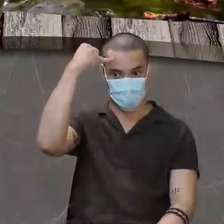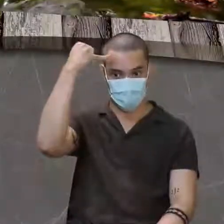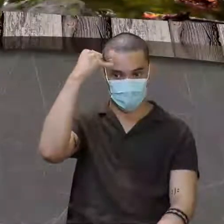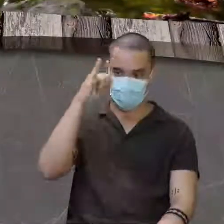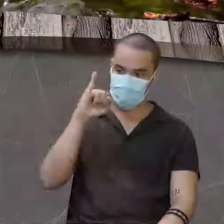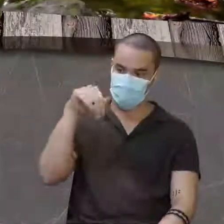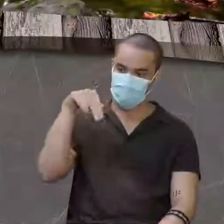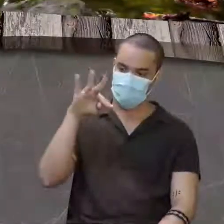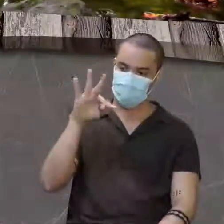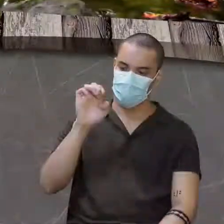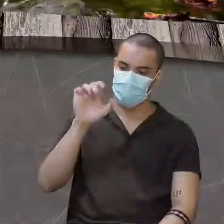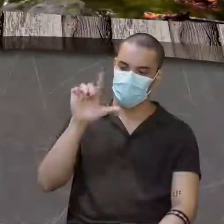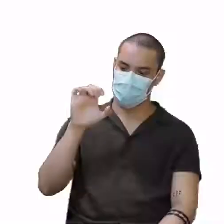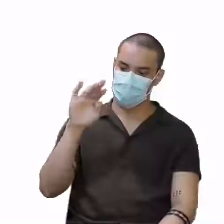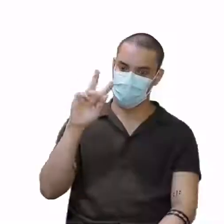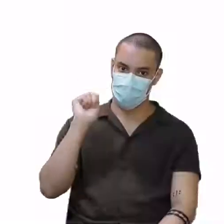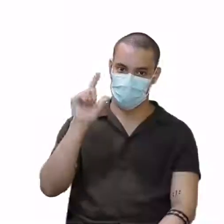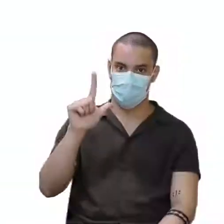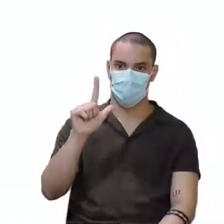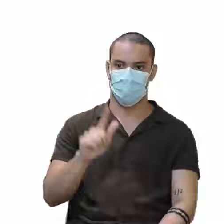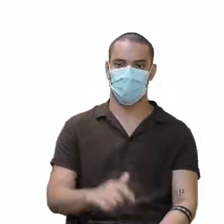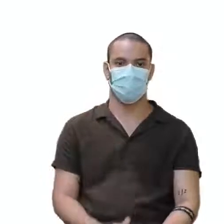coisa boa. Joga lá na tela.